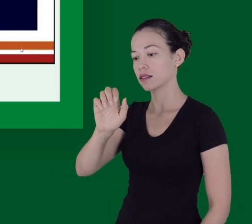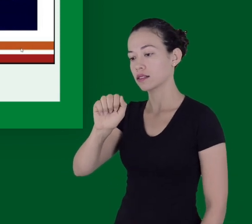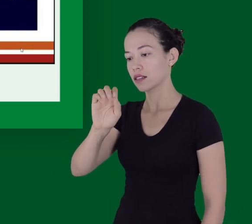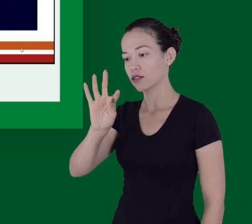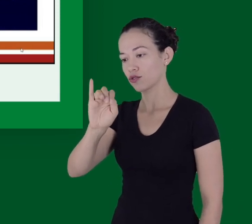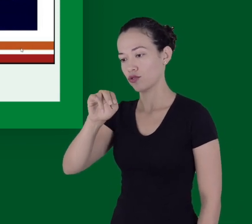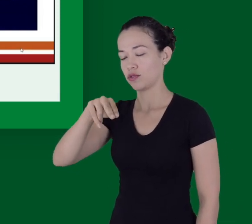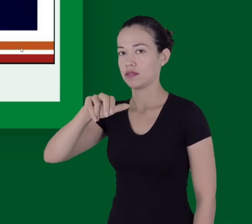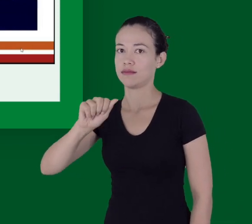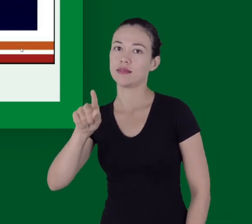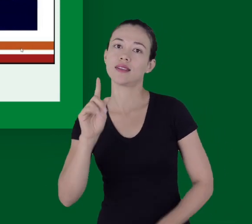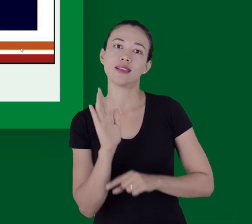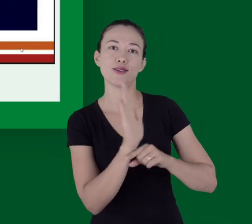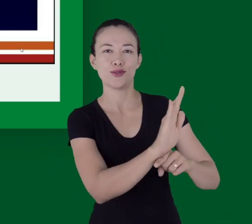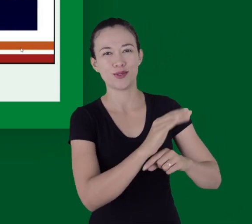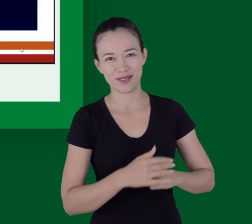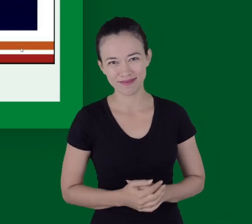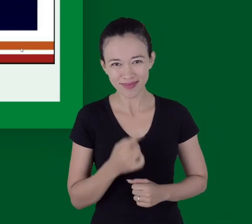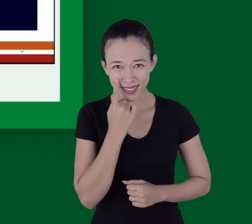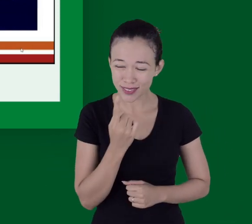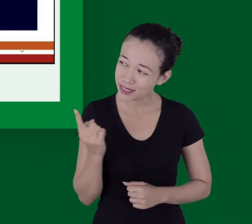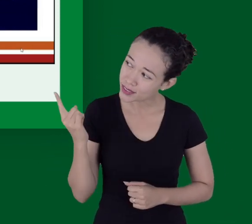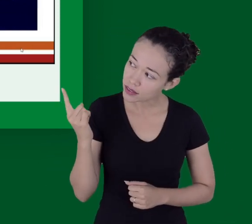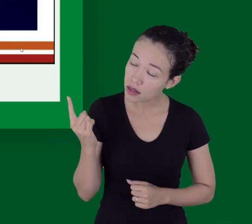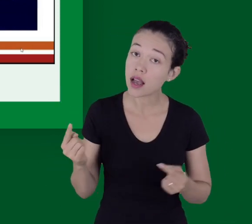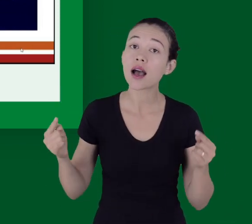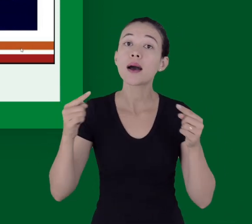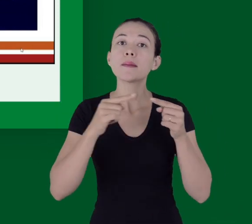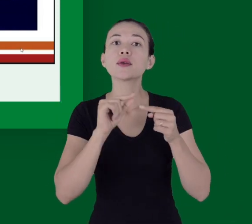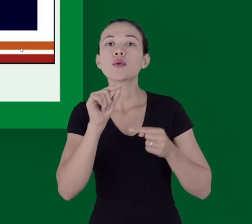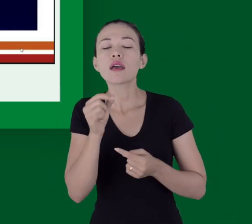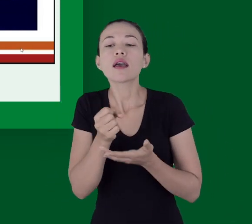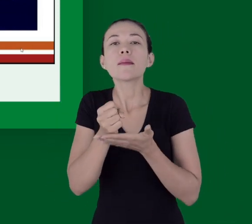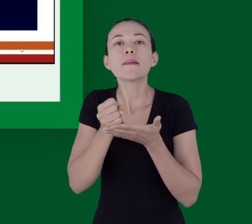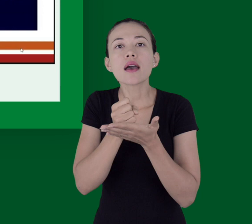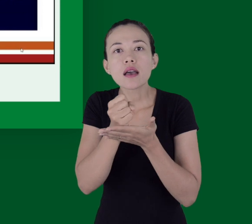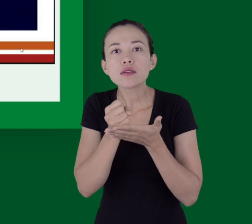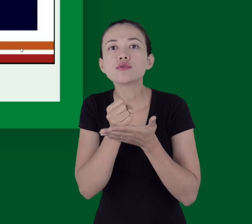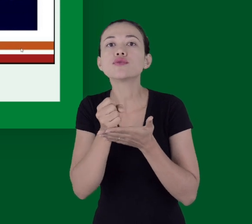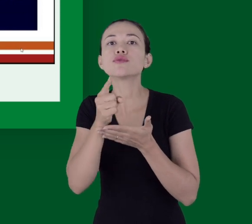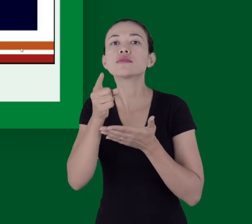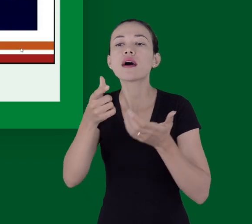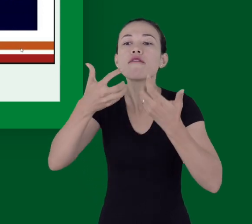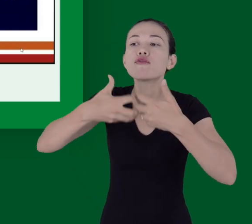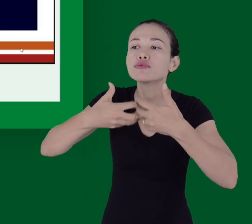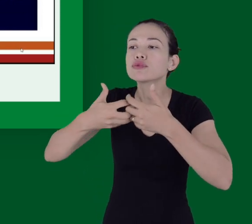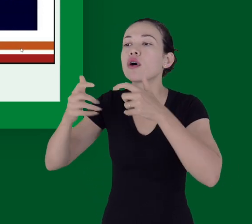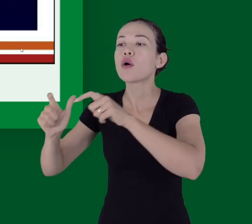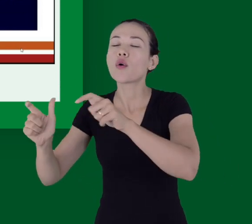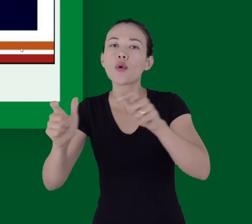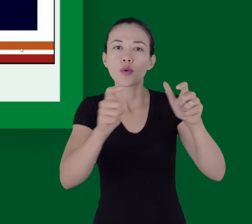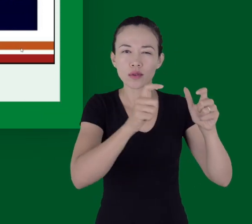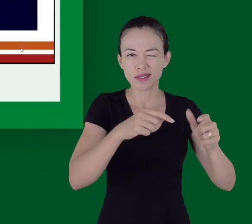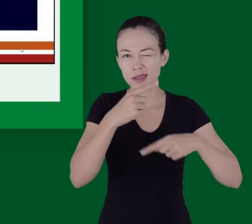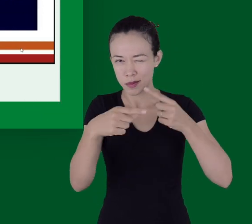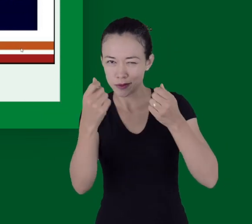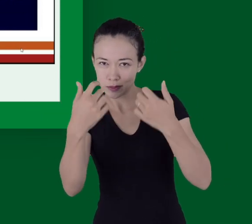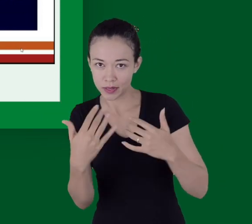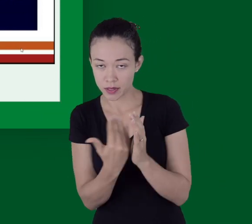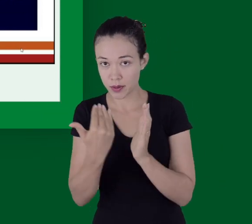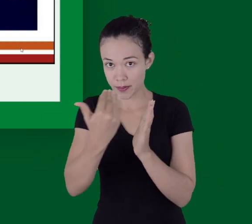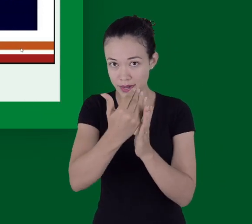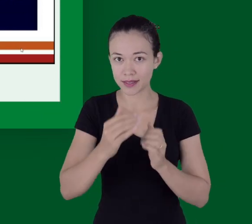geral. E esse slide é mais para vocês entenderem onde age cada medicação do tratamento, que eu vou falar já já.